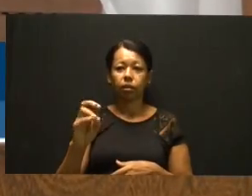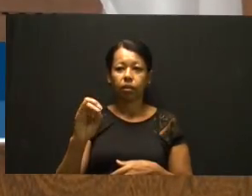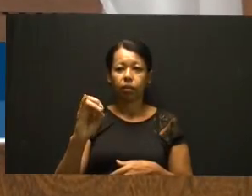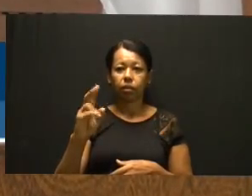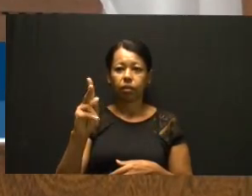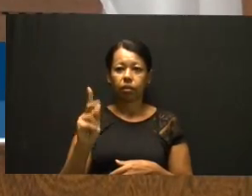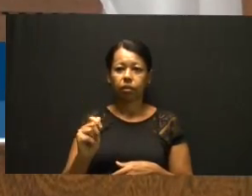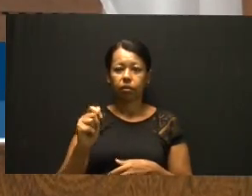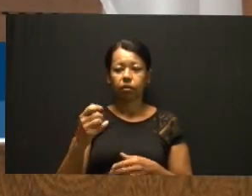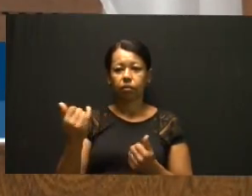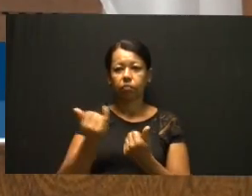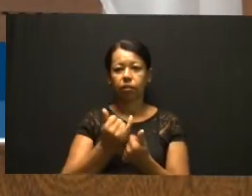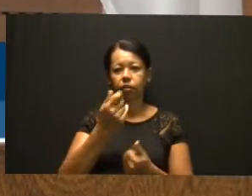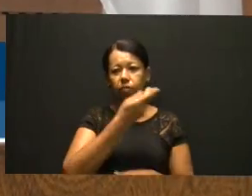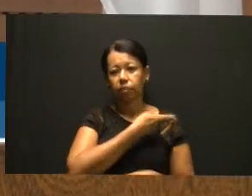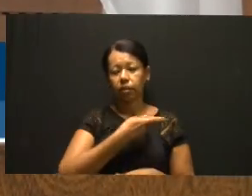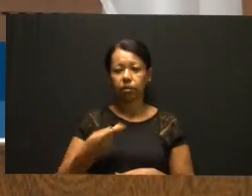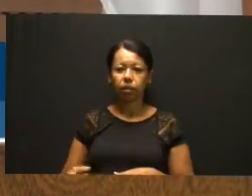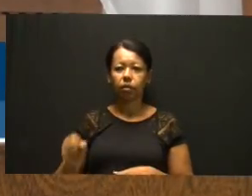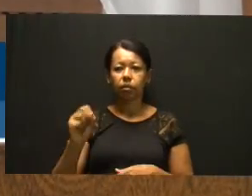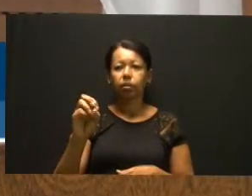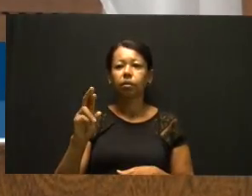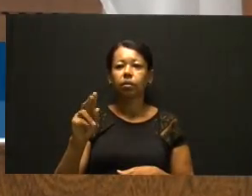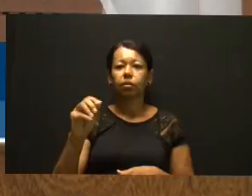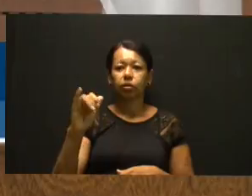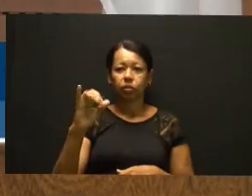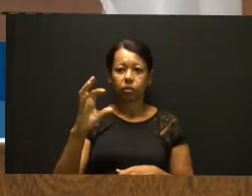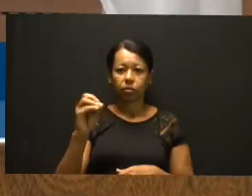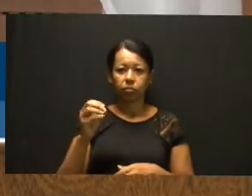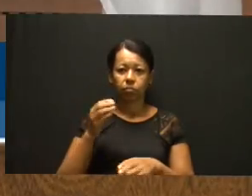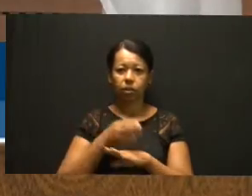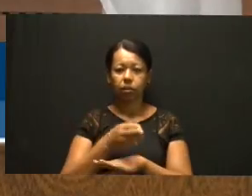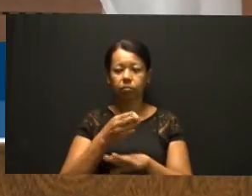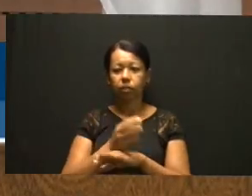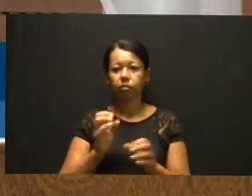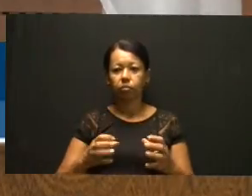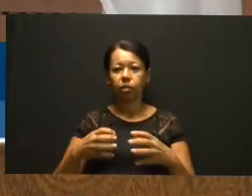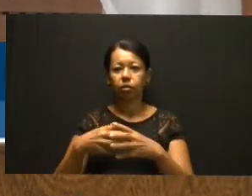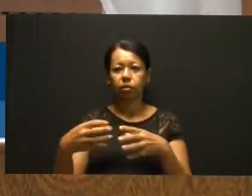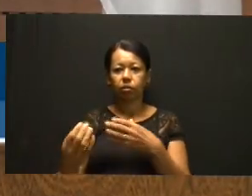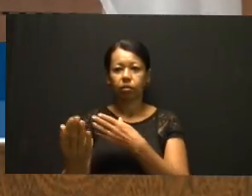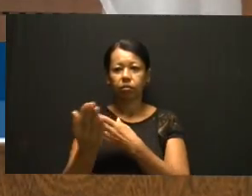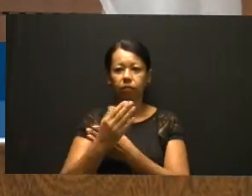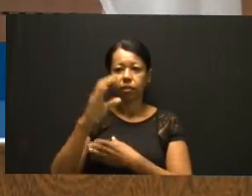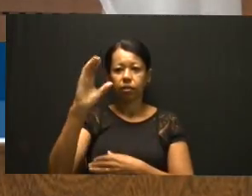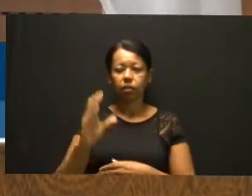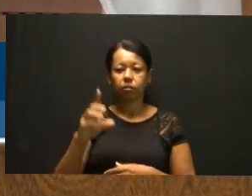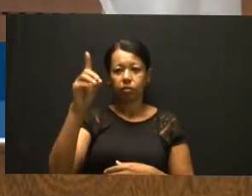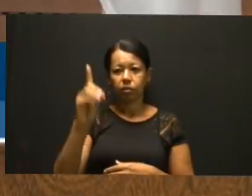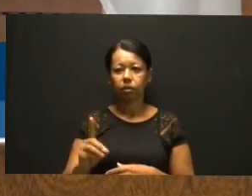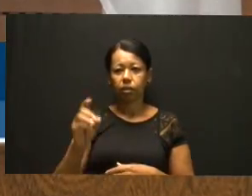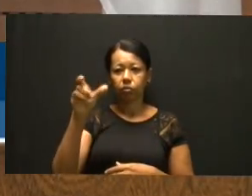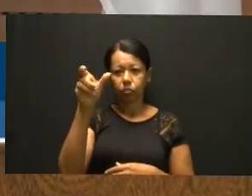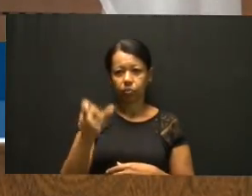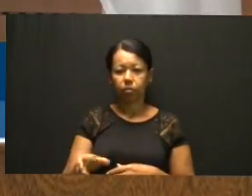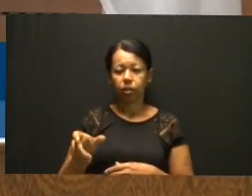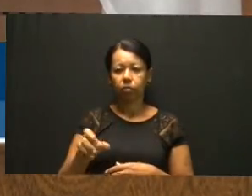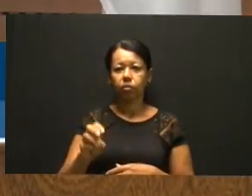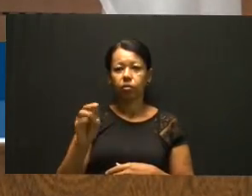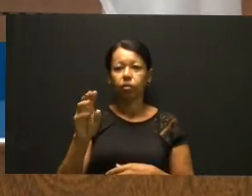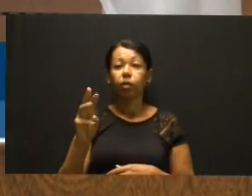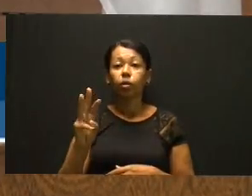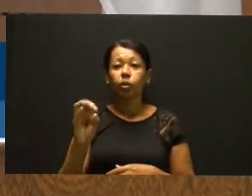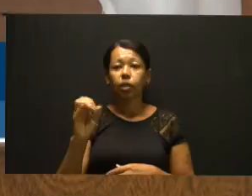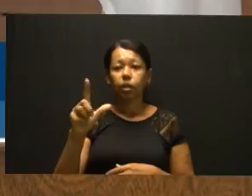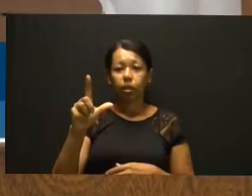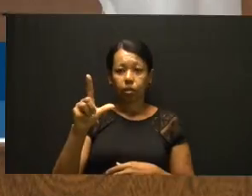Nunes, vice-presidente, Sérgio Augusto Santana, membro, Comissão de Defesa da Cidadania e dos Direitos Humanos, Wilson Pio dos